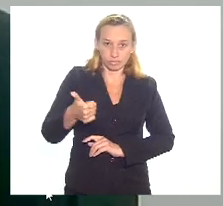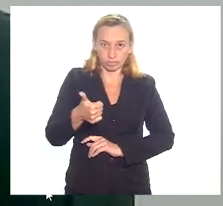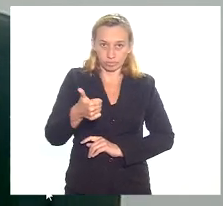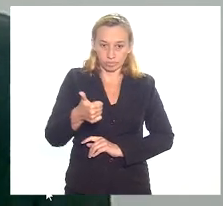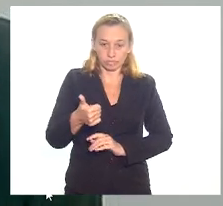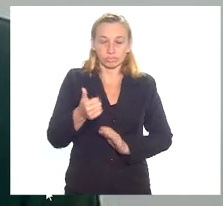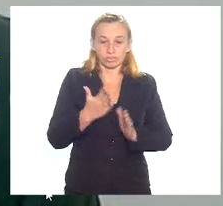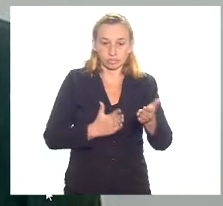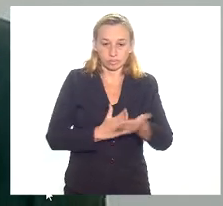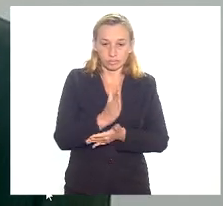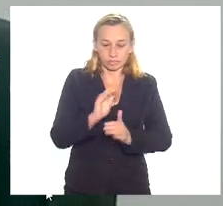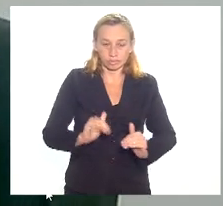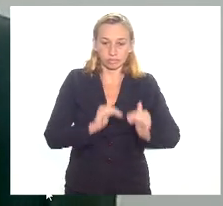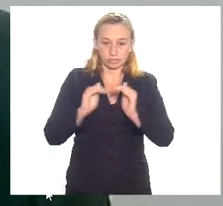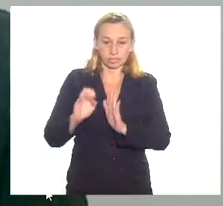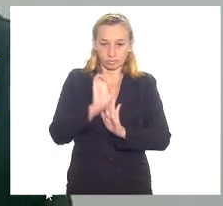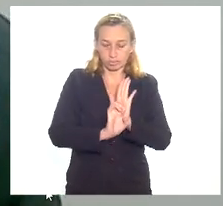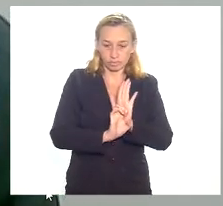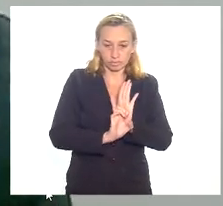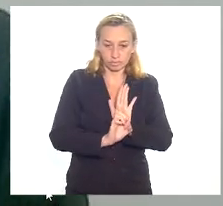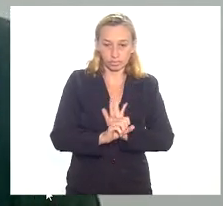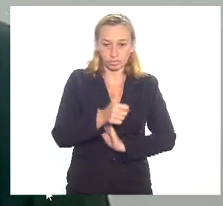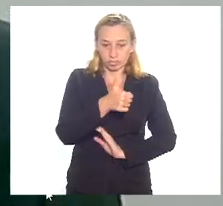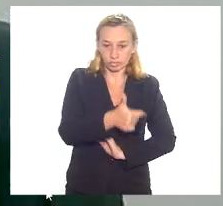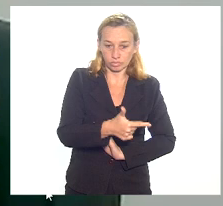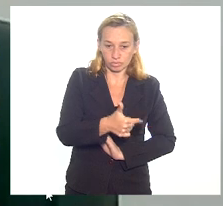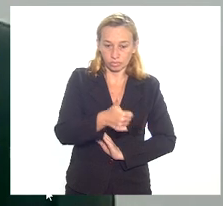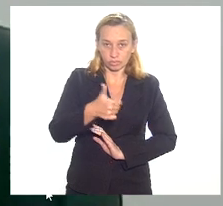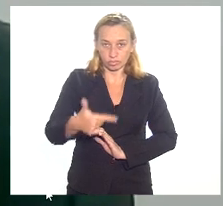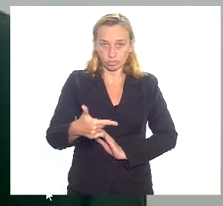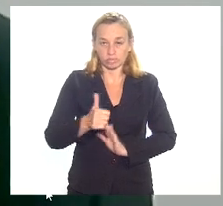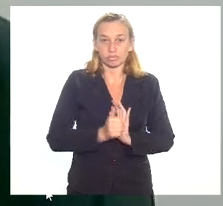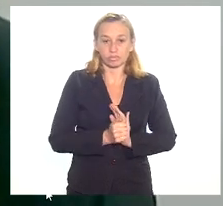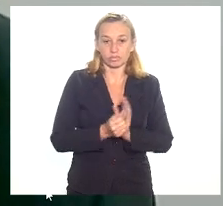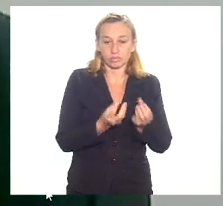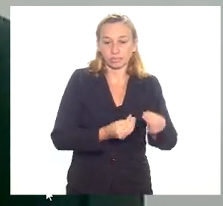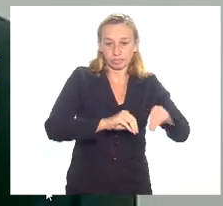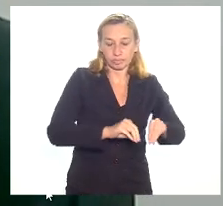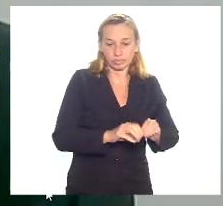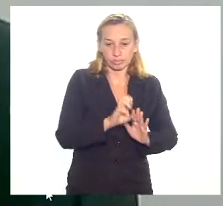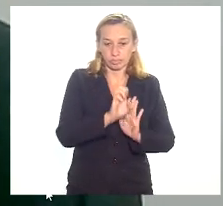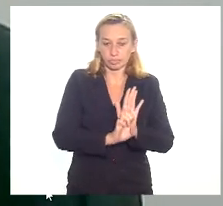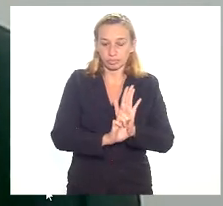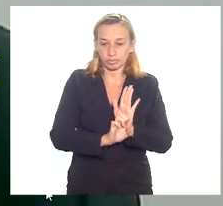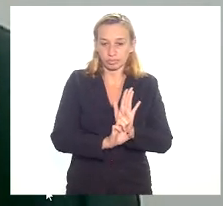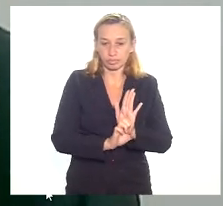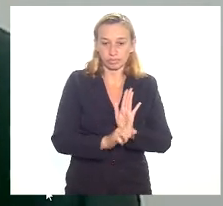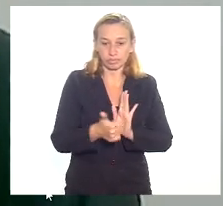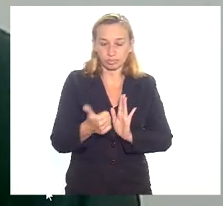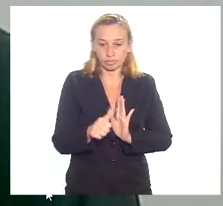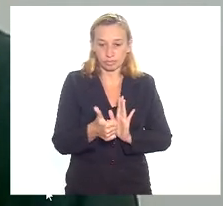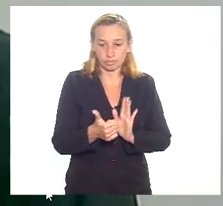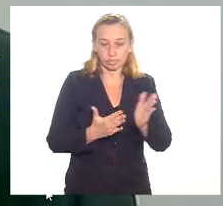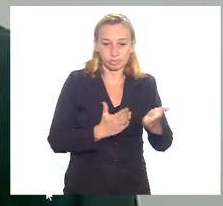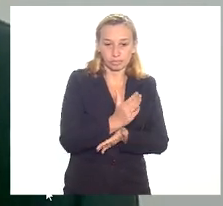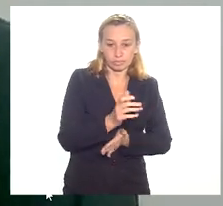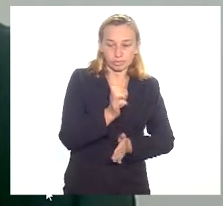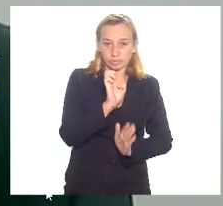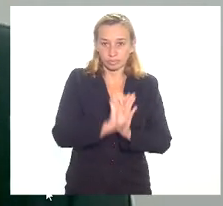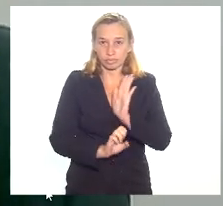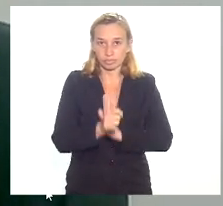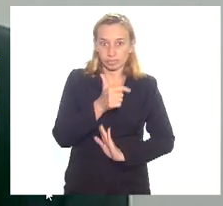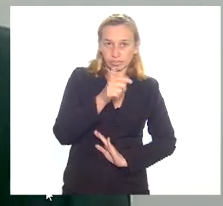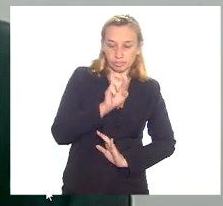Pela aprovação com subemenda aglutinativa das emendas 1 e 2. Pela prejudicabilidade da emenda 11, pela aprovação da emenda 5.